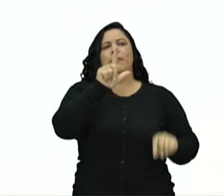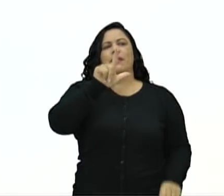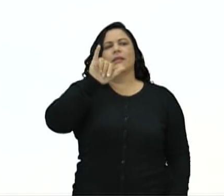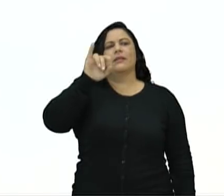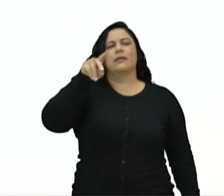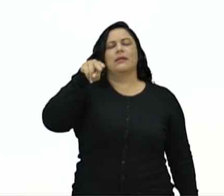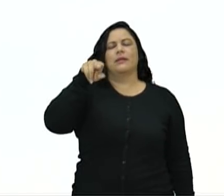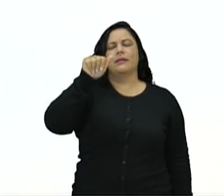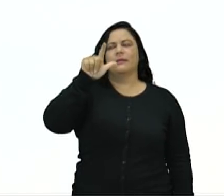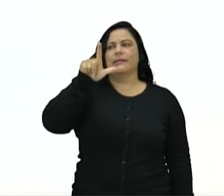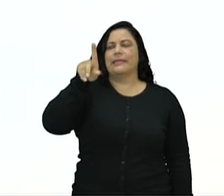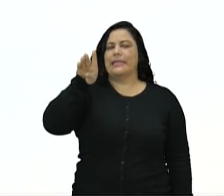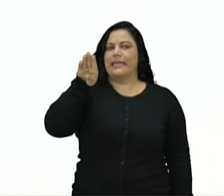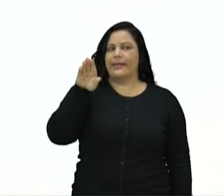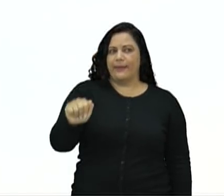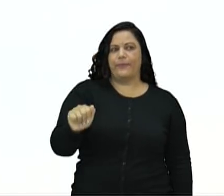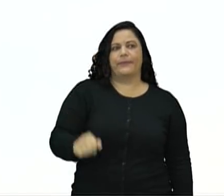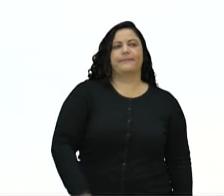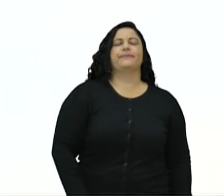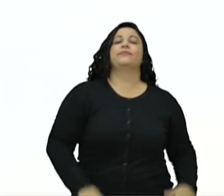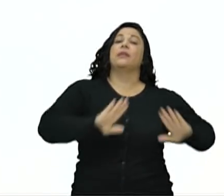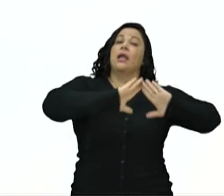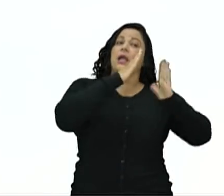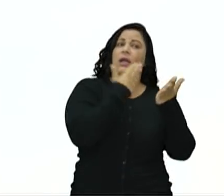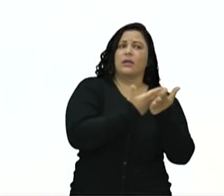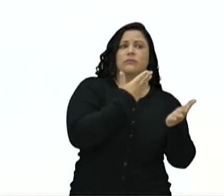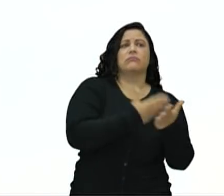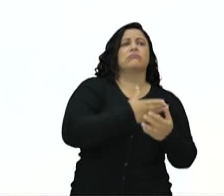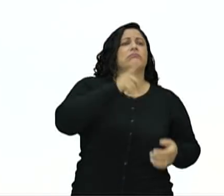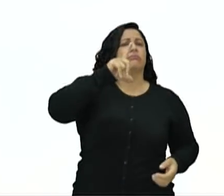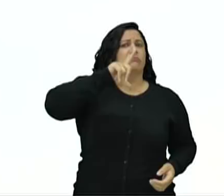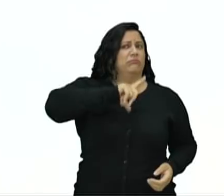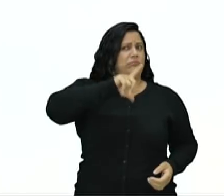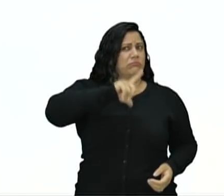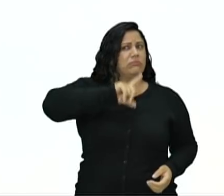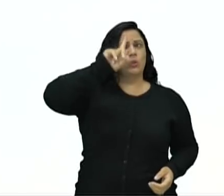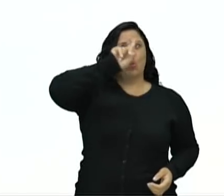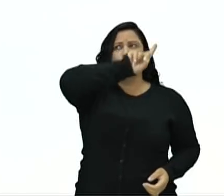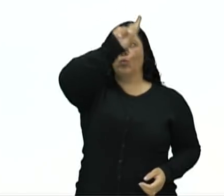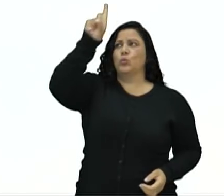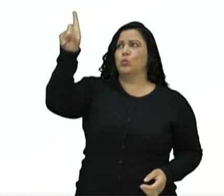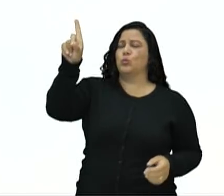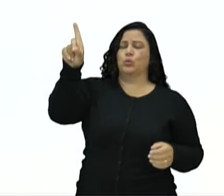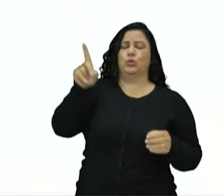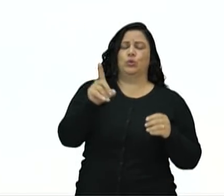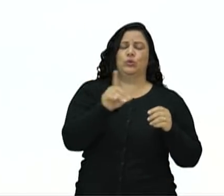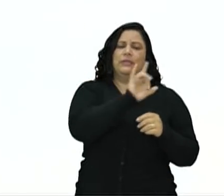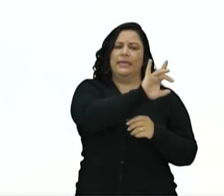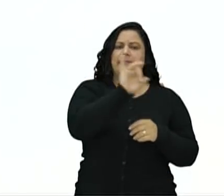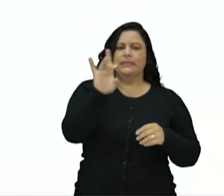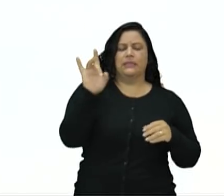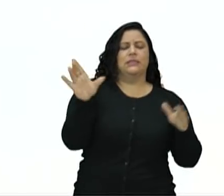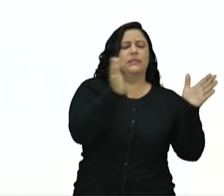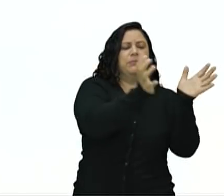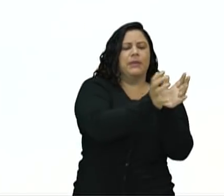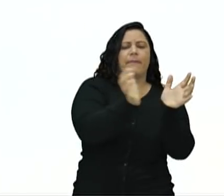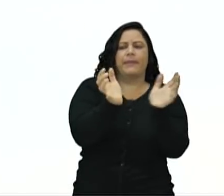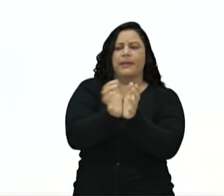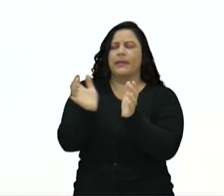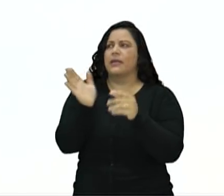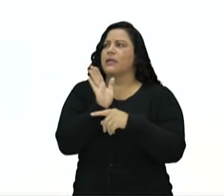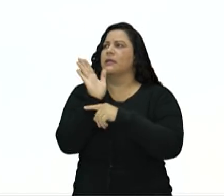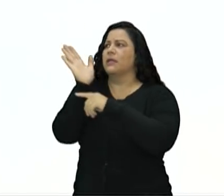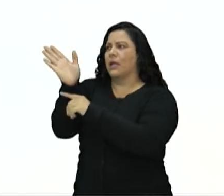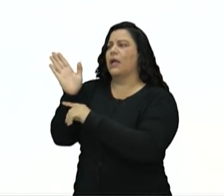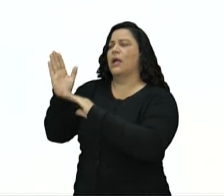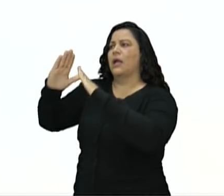o dia de cada turma ir à biblioteca. Lembro-me de como era a tia da sala de leitura, sua saia longa marrom, seus olhos